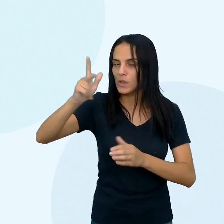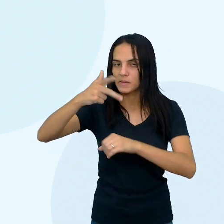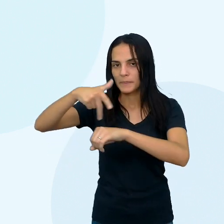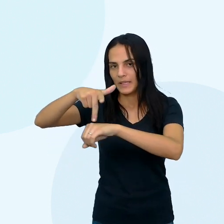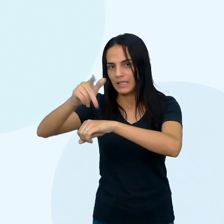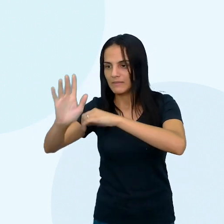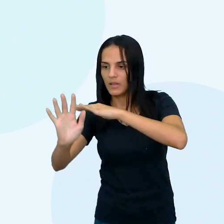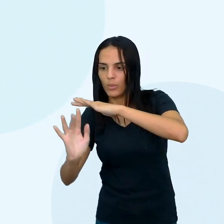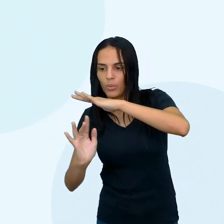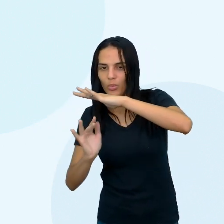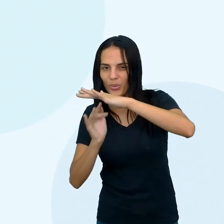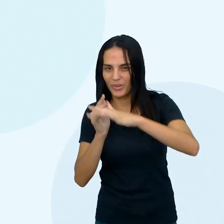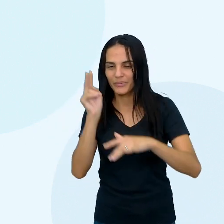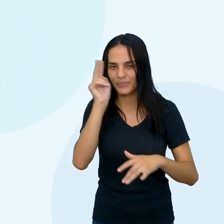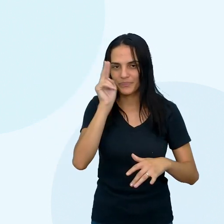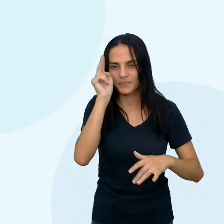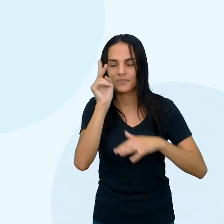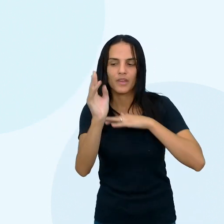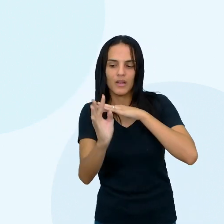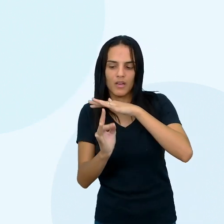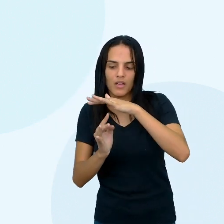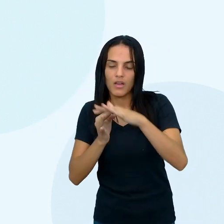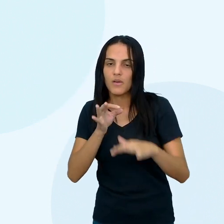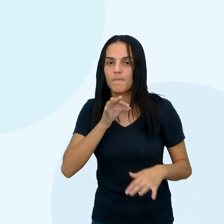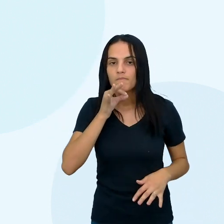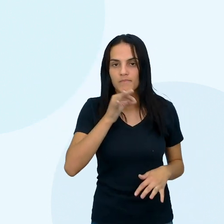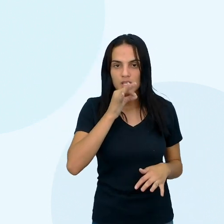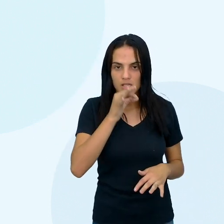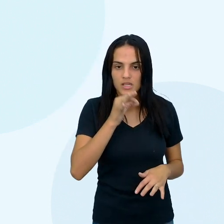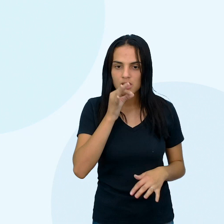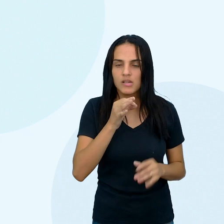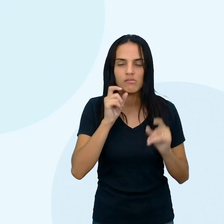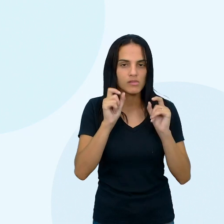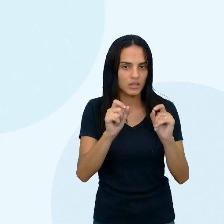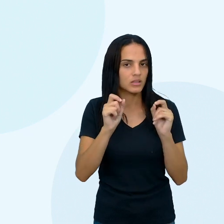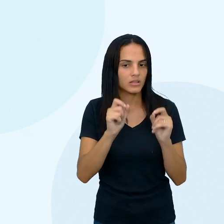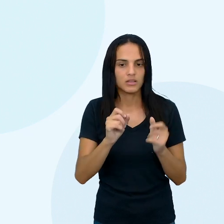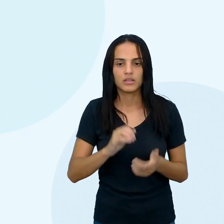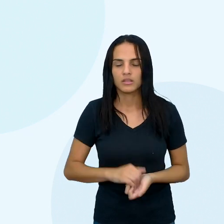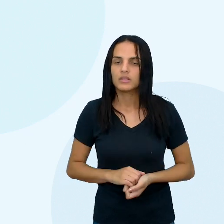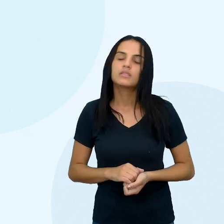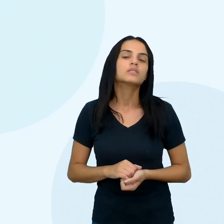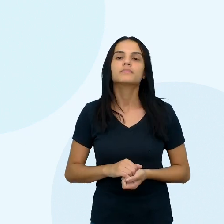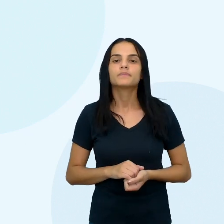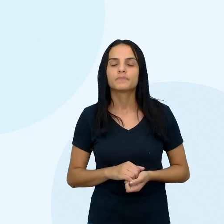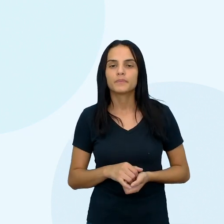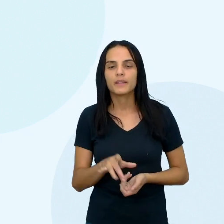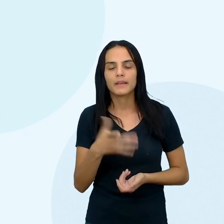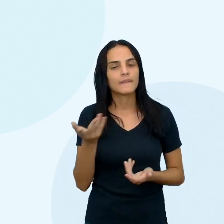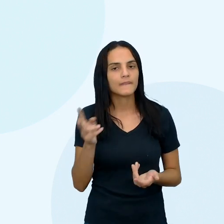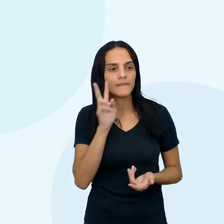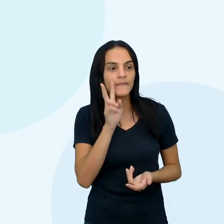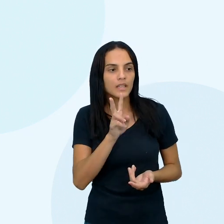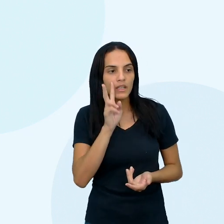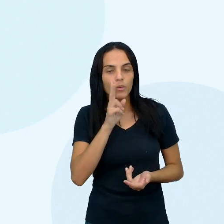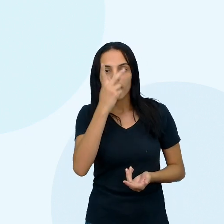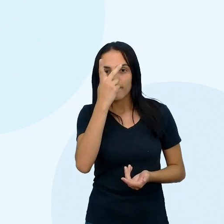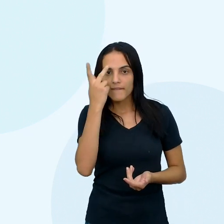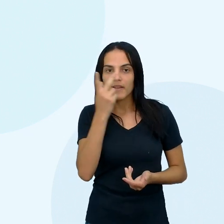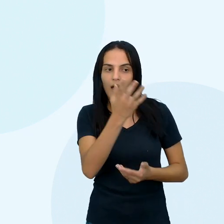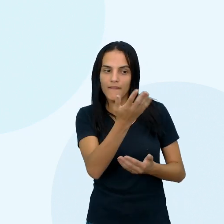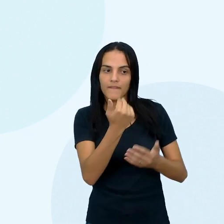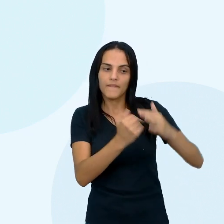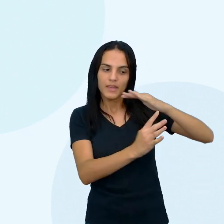dos imigrantes, a gente pensa do ponto de vista de quem estava aqui e presenciou a vinda de outros povos, de